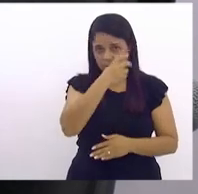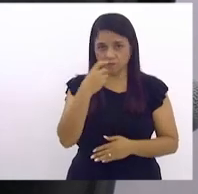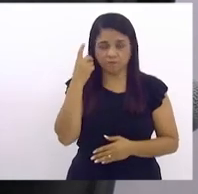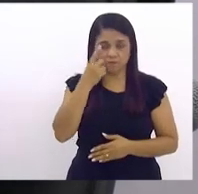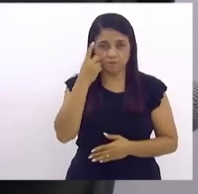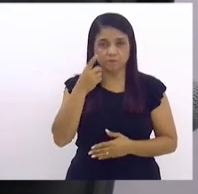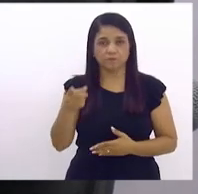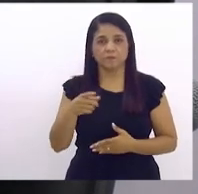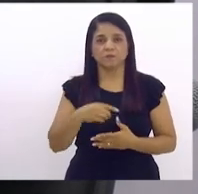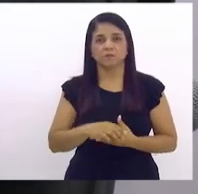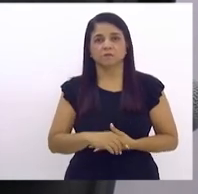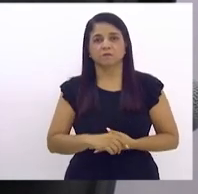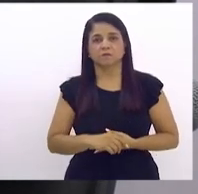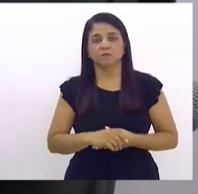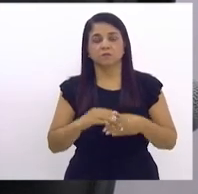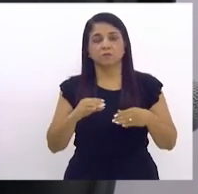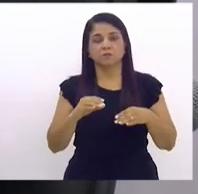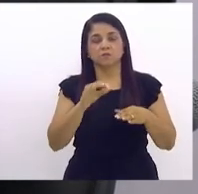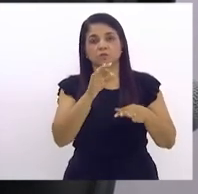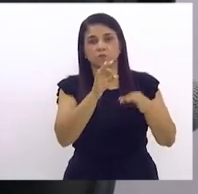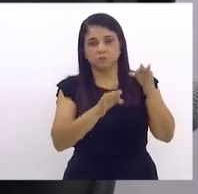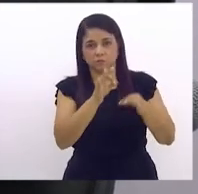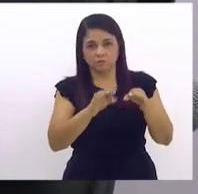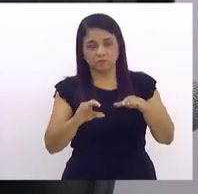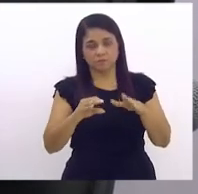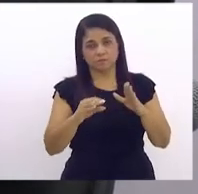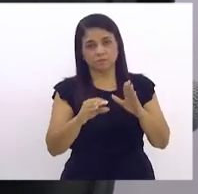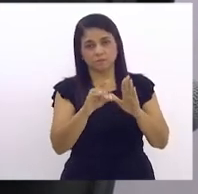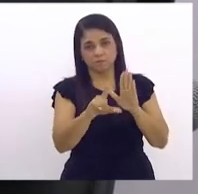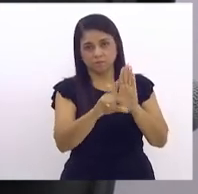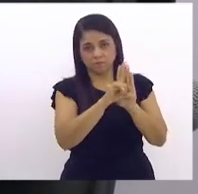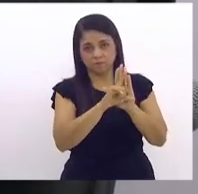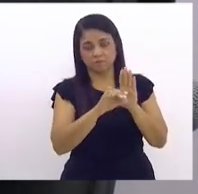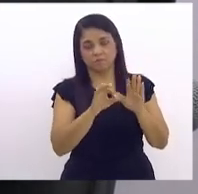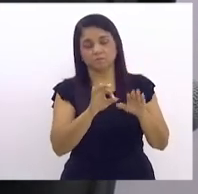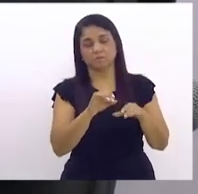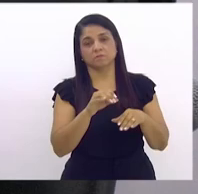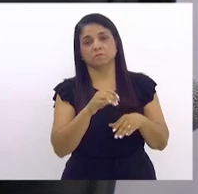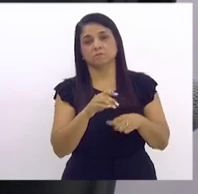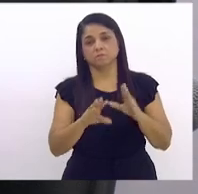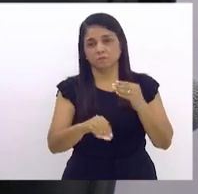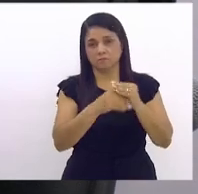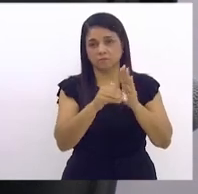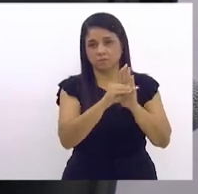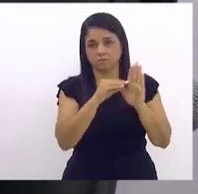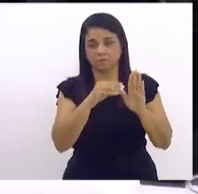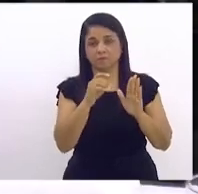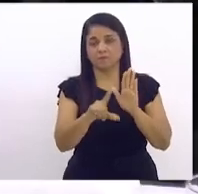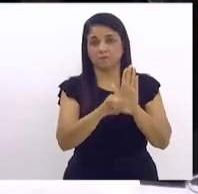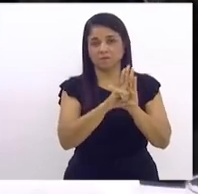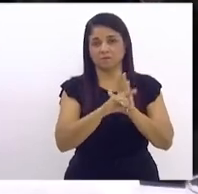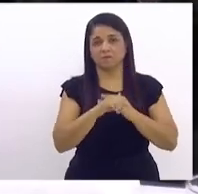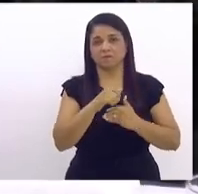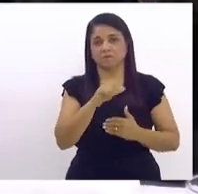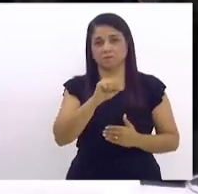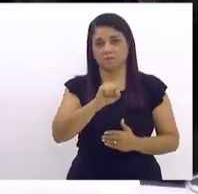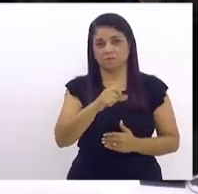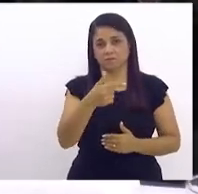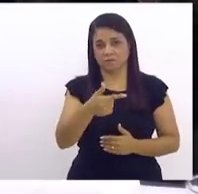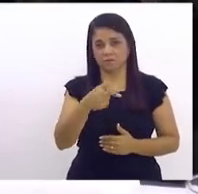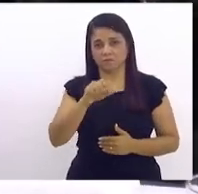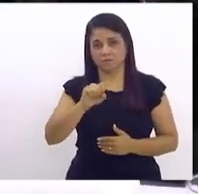Ficou juridicidade com emendas em função da existência da Lei 8233 de dezembro